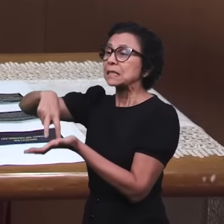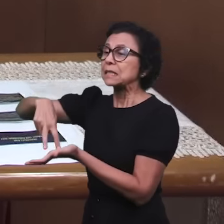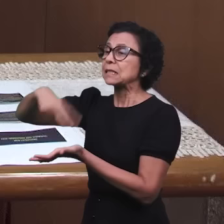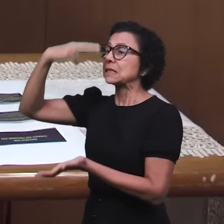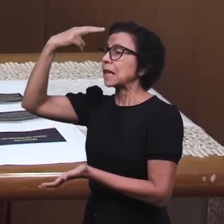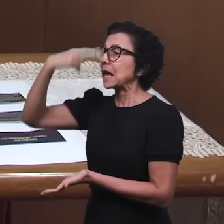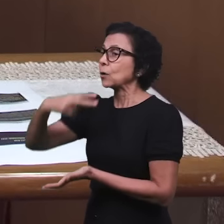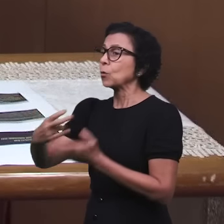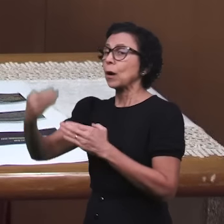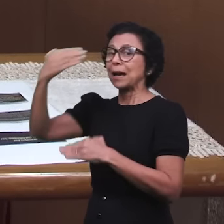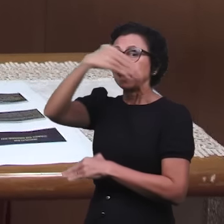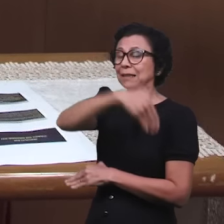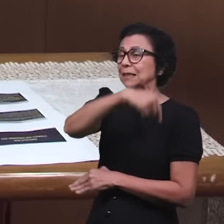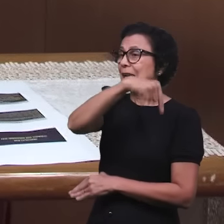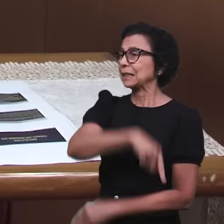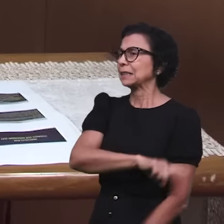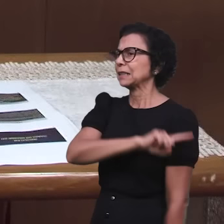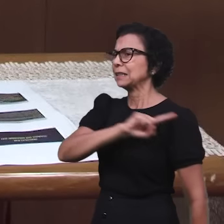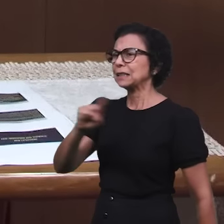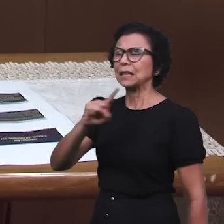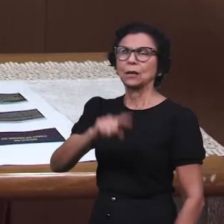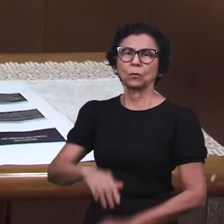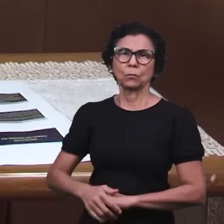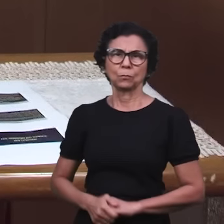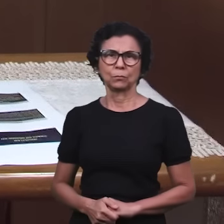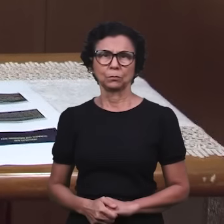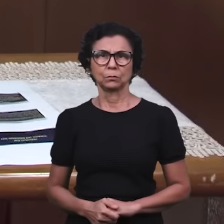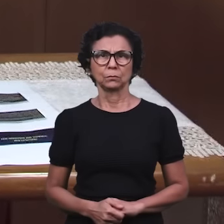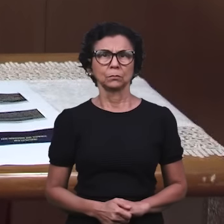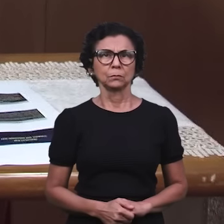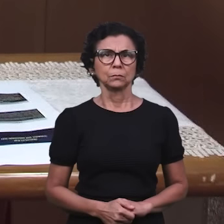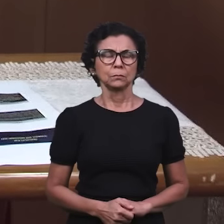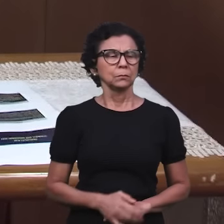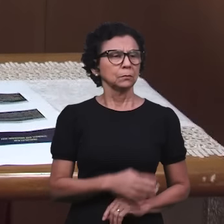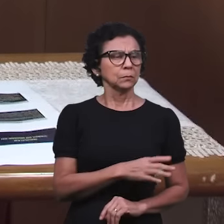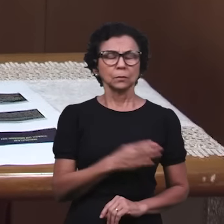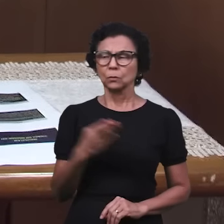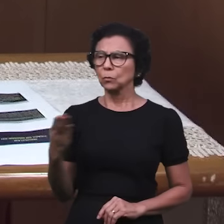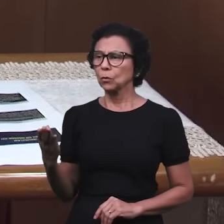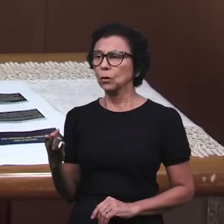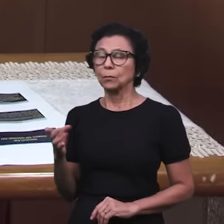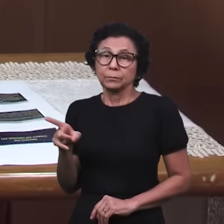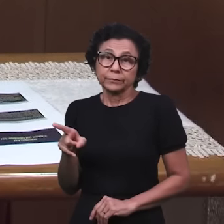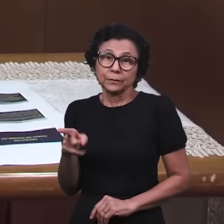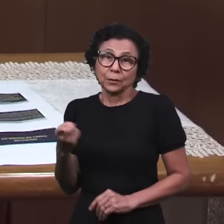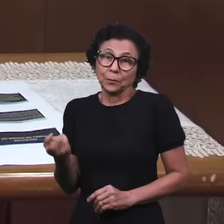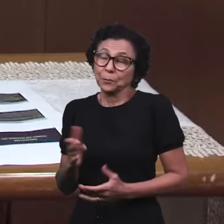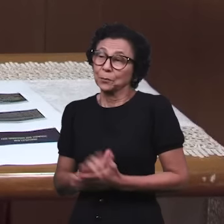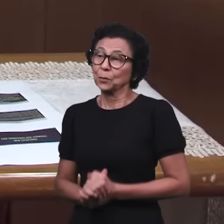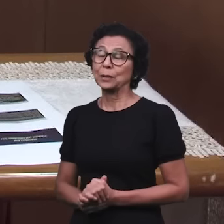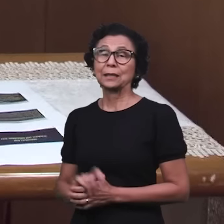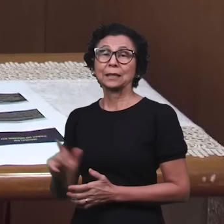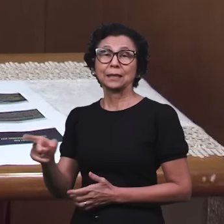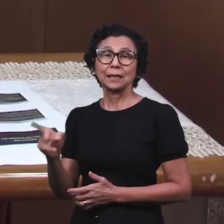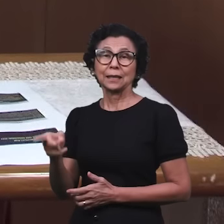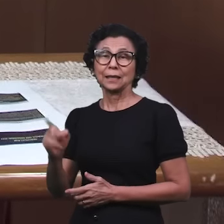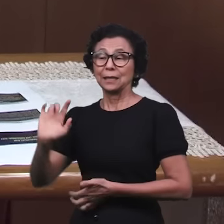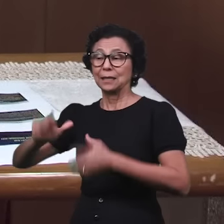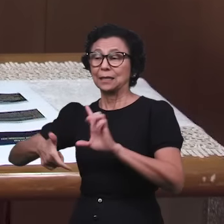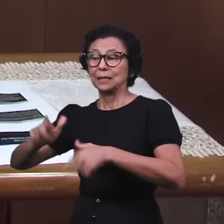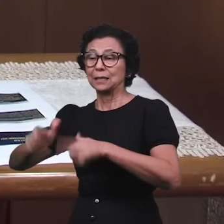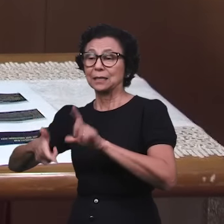aqui, porque eles consideravam Israel cego e coxo, ou seja, sem direção e sem visão. É